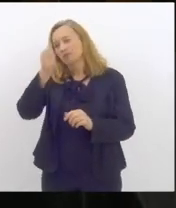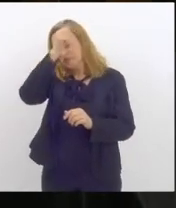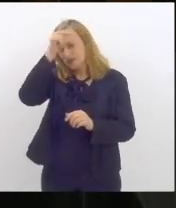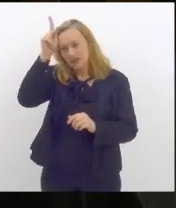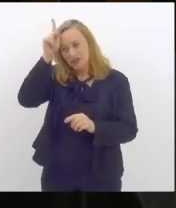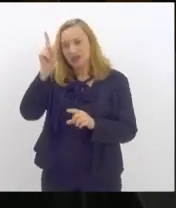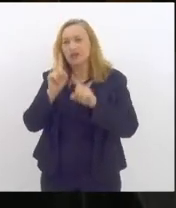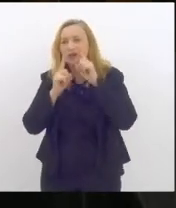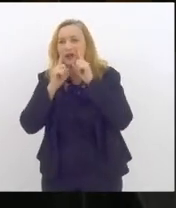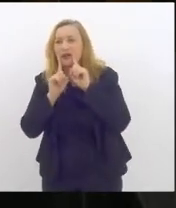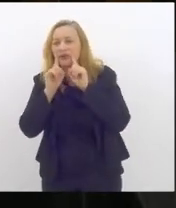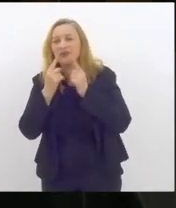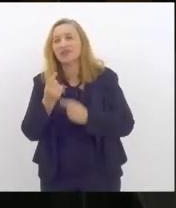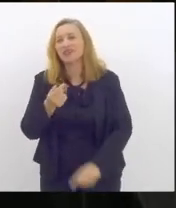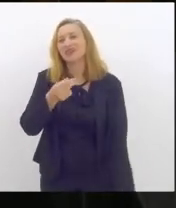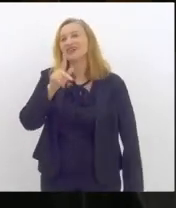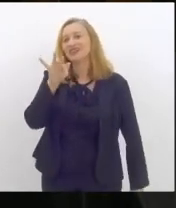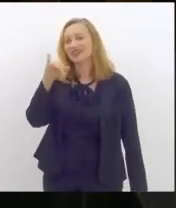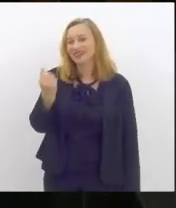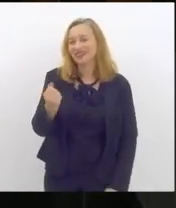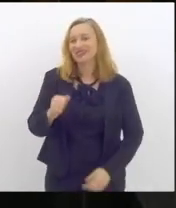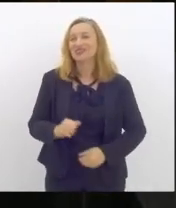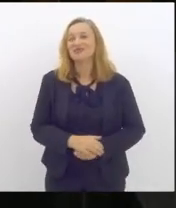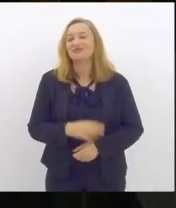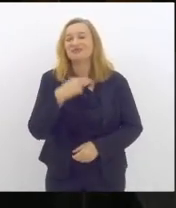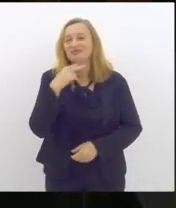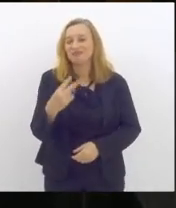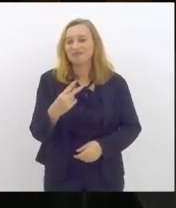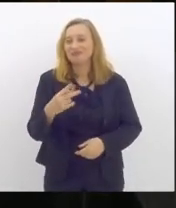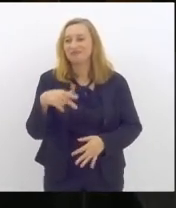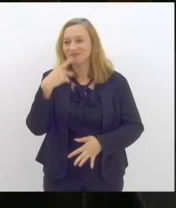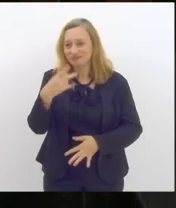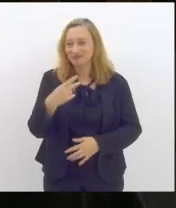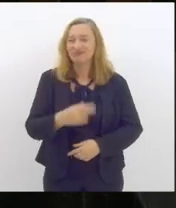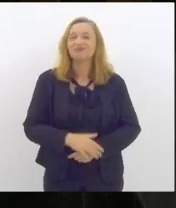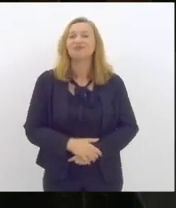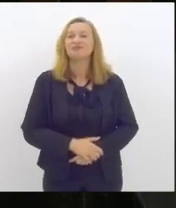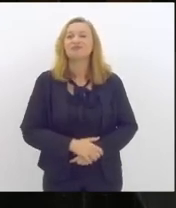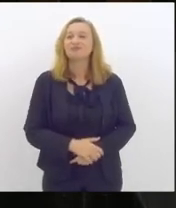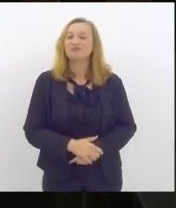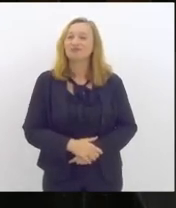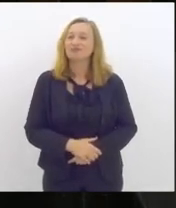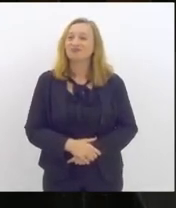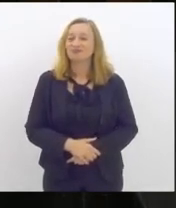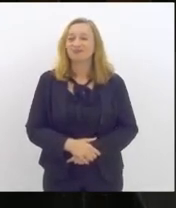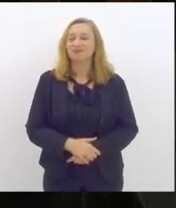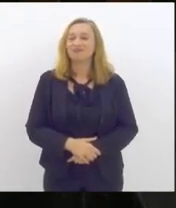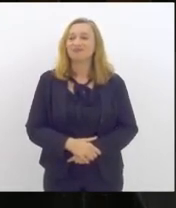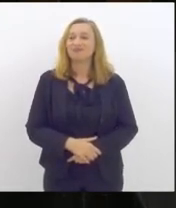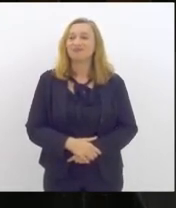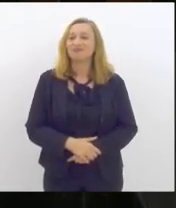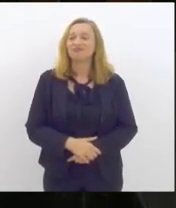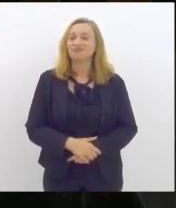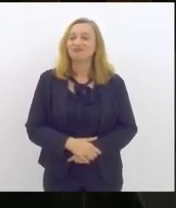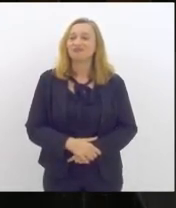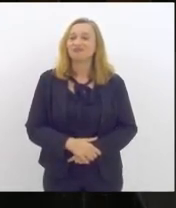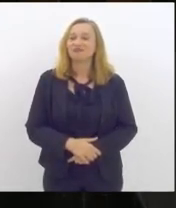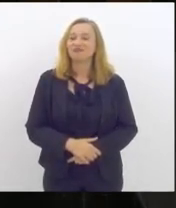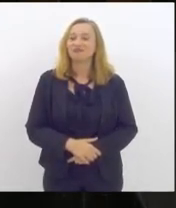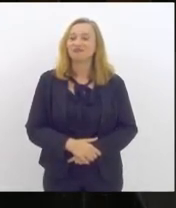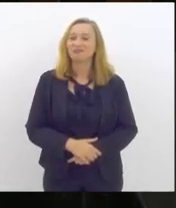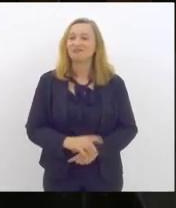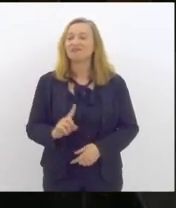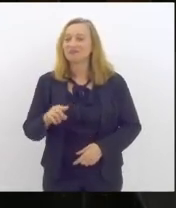Maricá eu queria que salientar a Sarinha tá meta que após a aparição